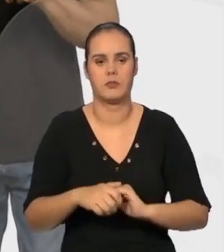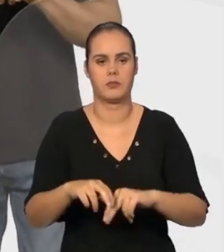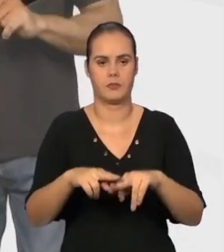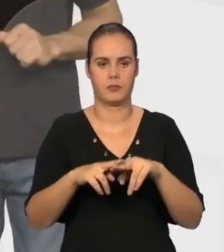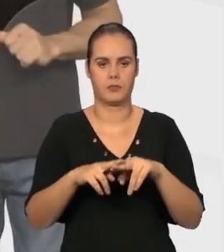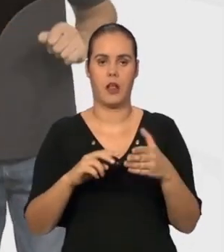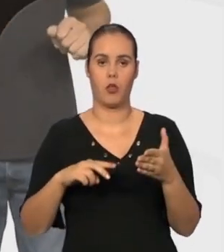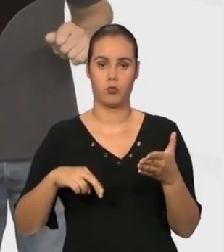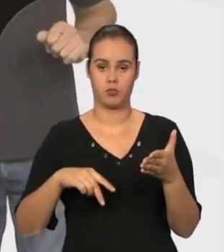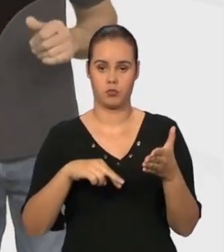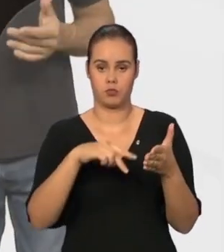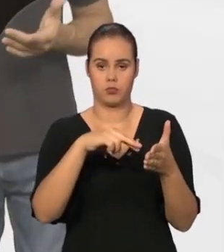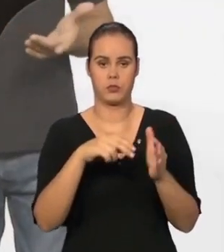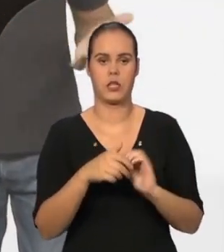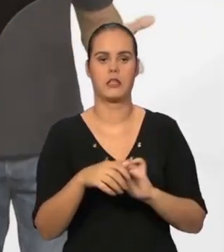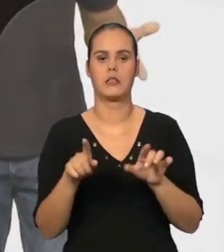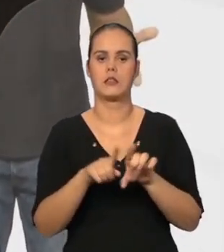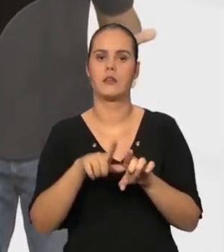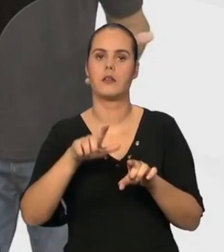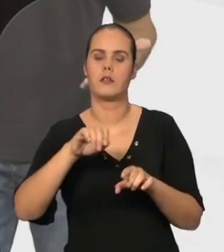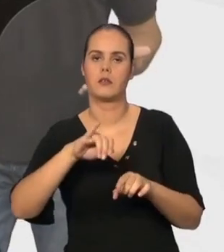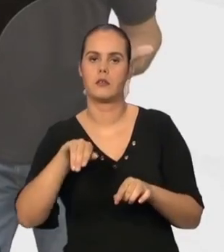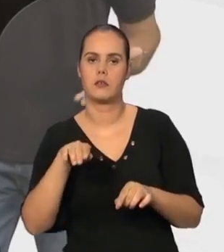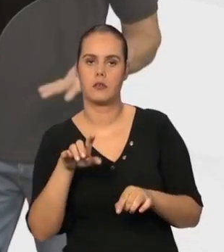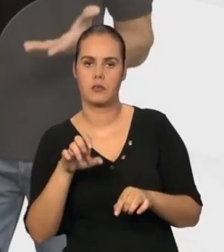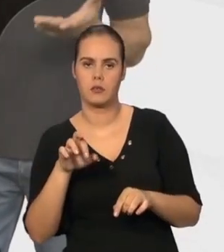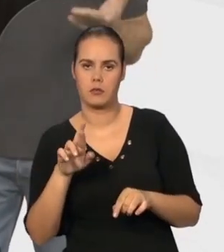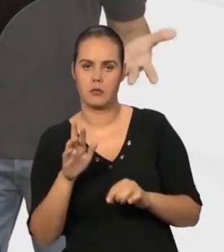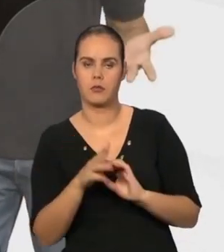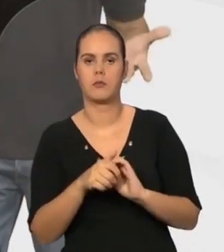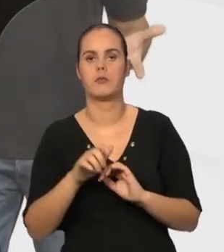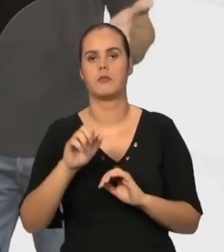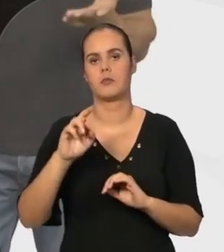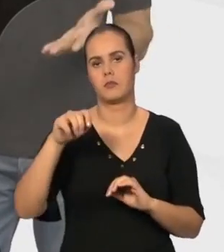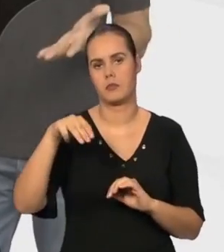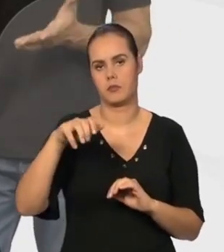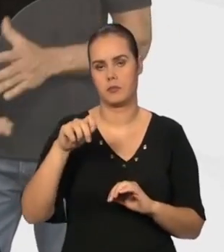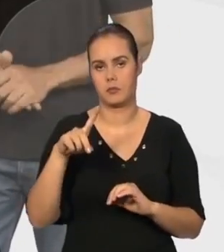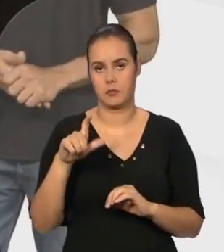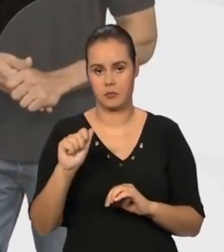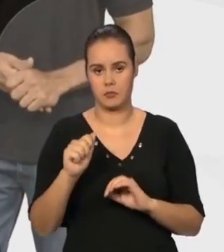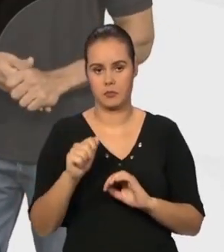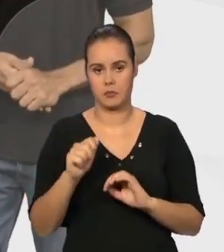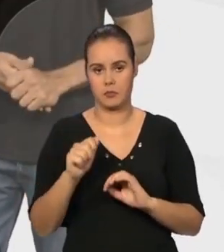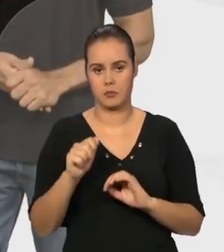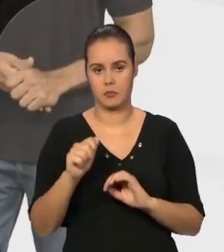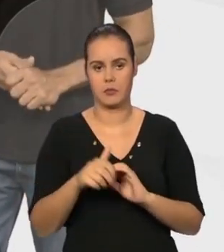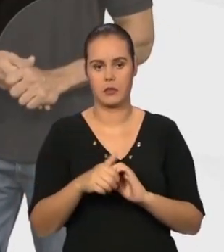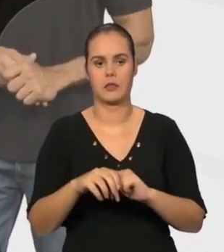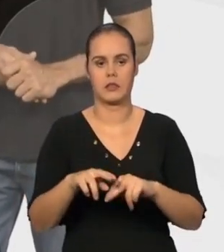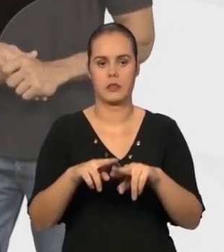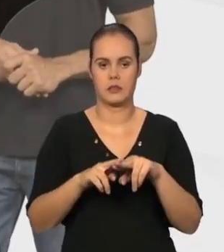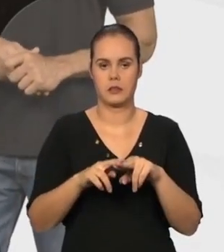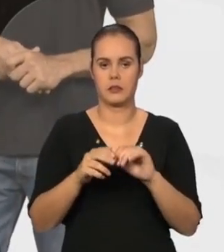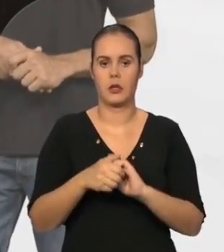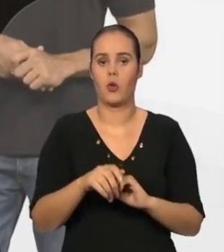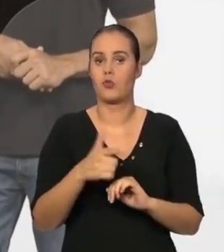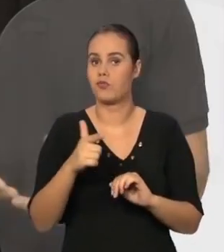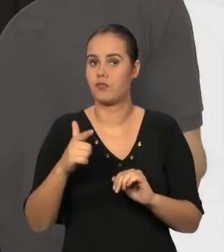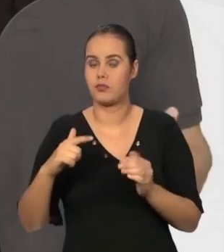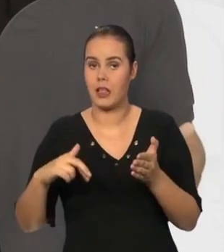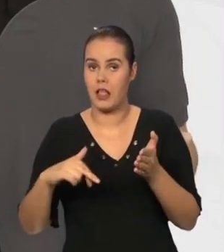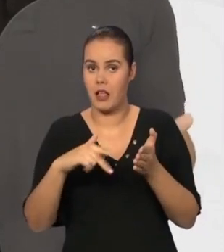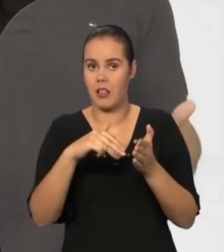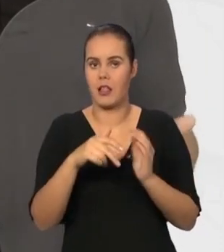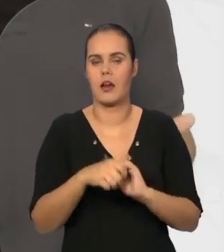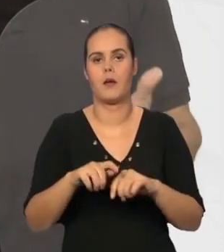armada em uma só direção. Nesse caso, os degraus não têm papel estrutural e a laje recebe somente cargas verticais.